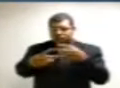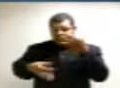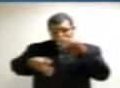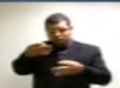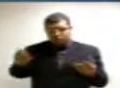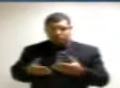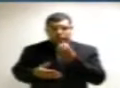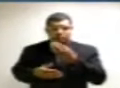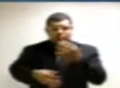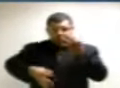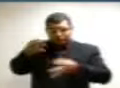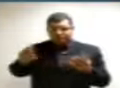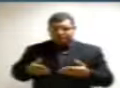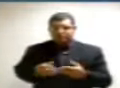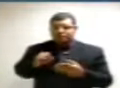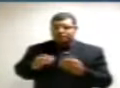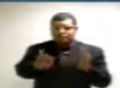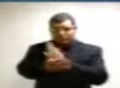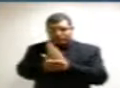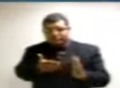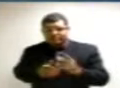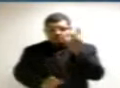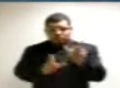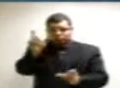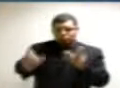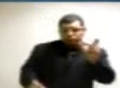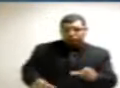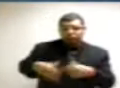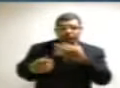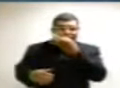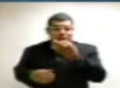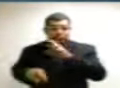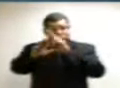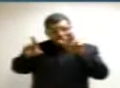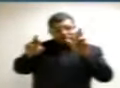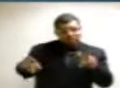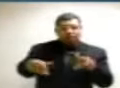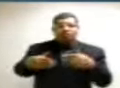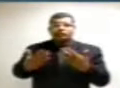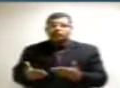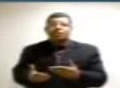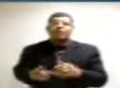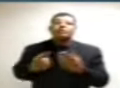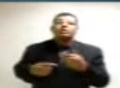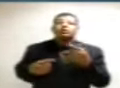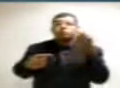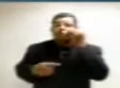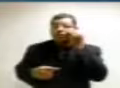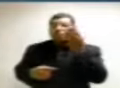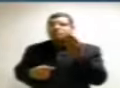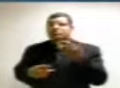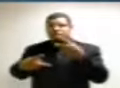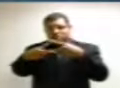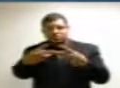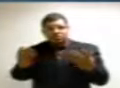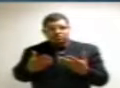vista jurídico, o tribunal se divida em posições é absolutamente razoável. Mas do ponto de